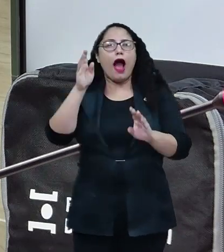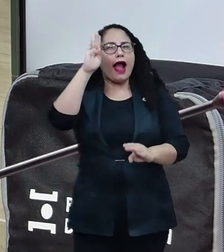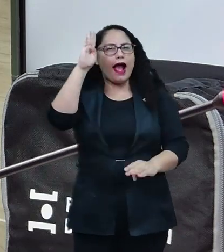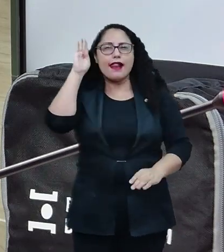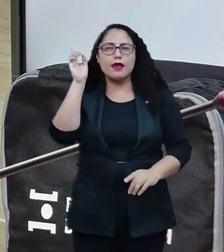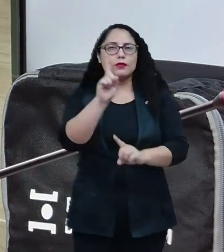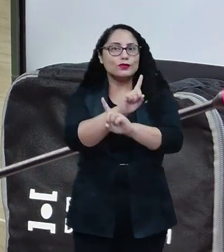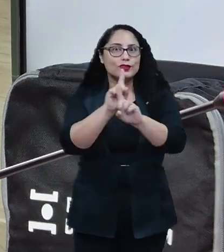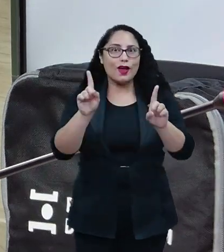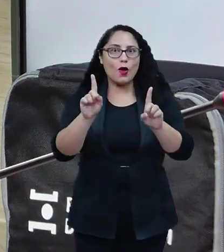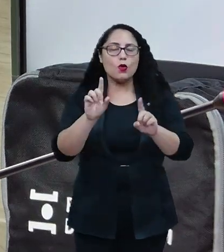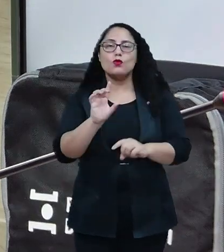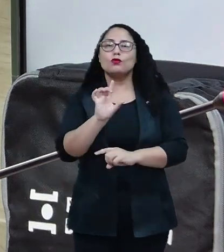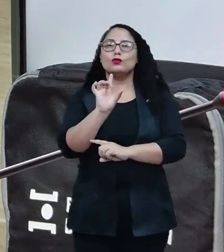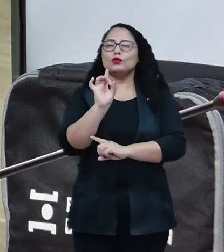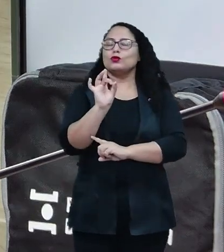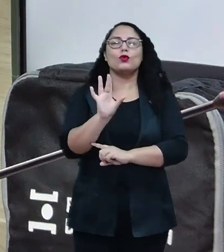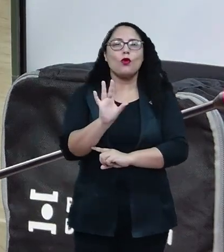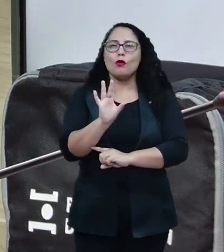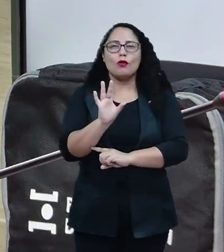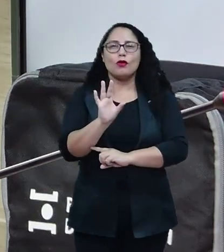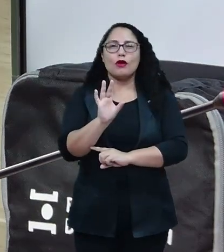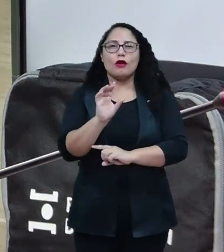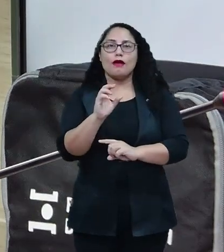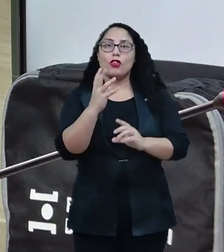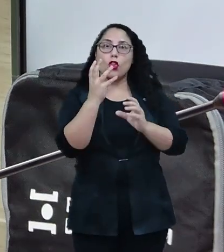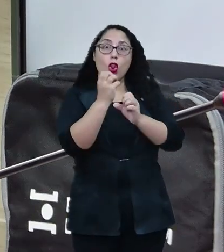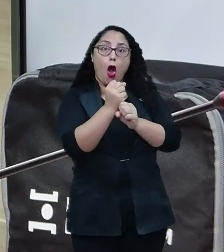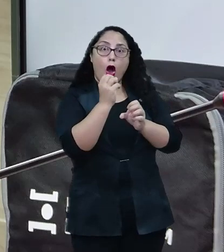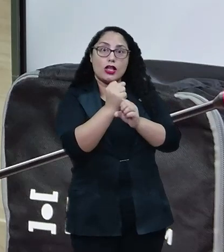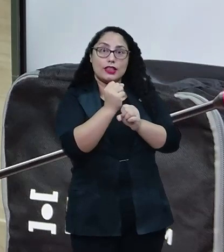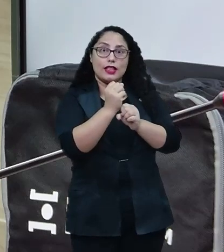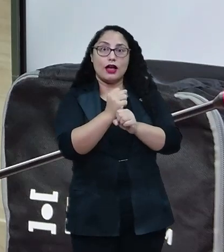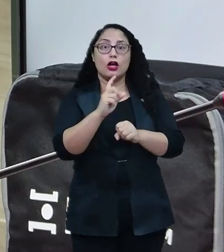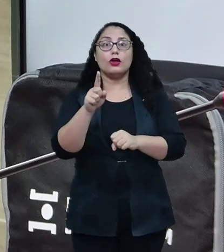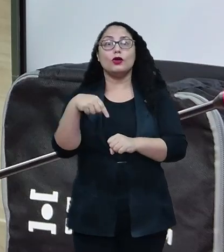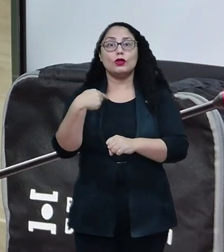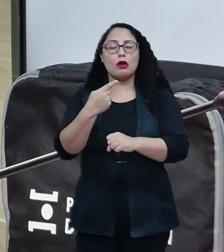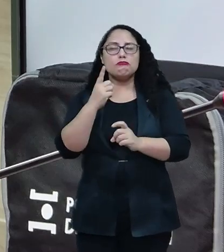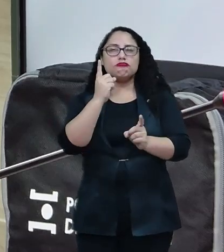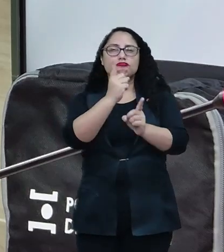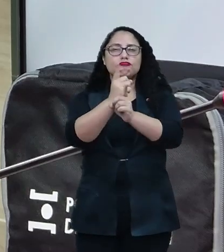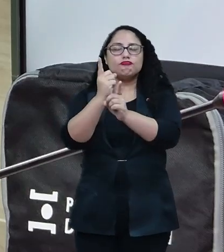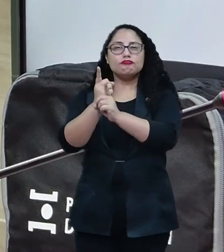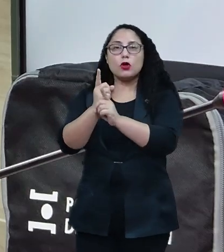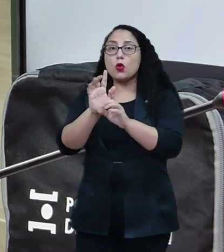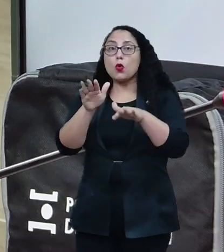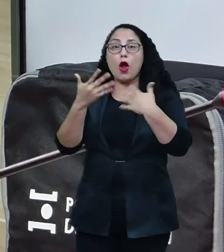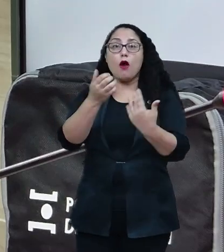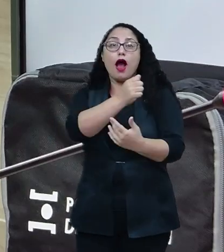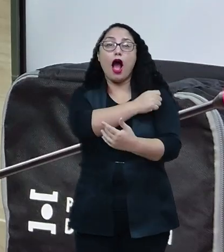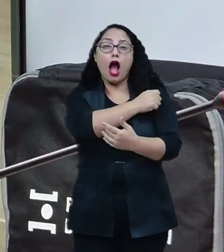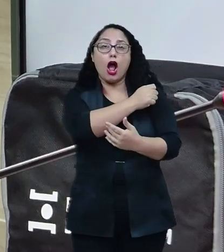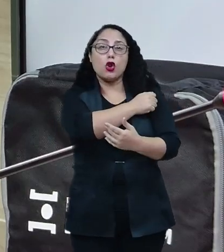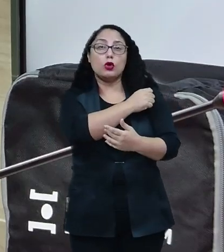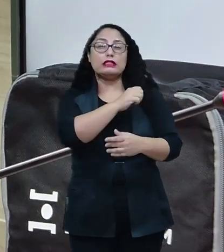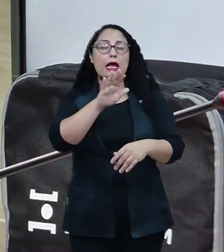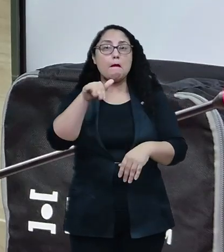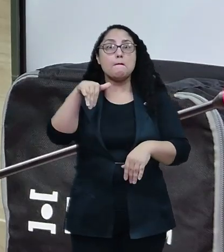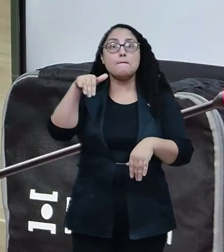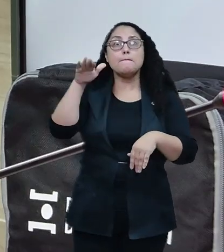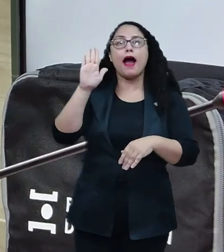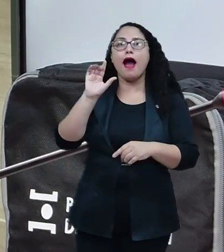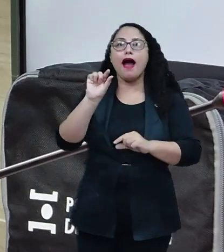acadêmicos, né? Não só nota, né? A gente tentou identificar quais eram os estudantes que tinham